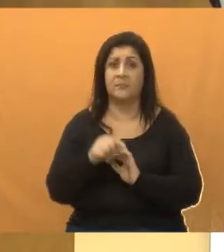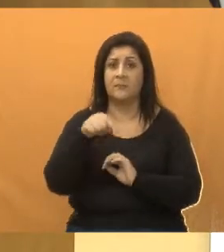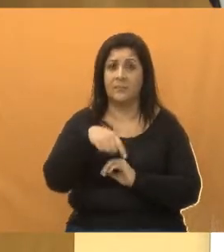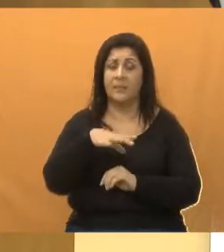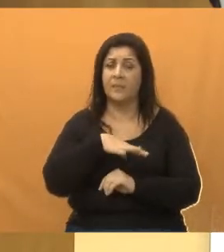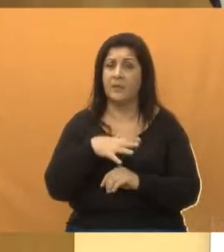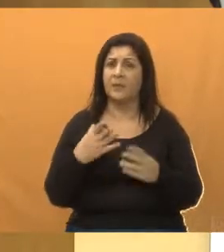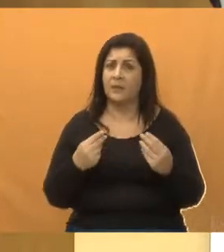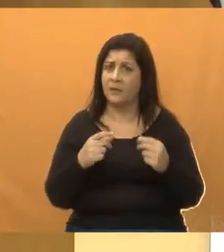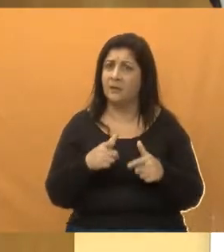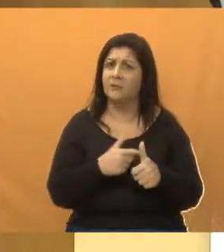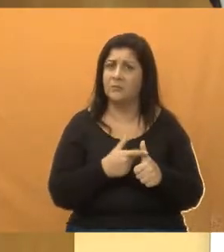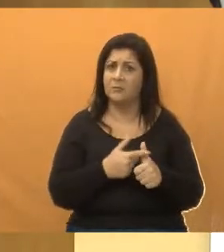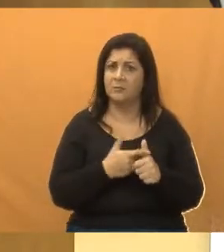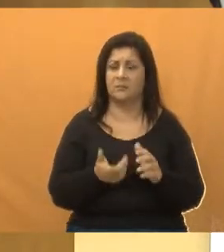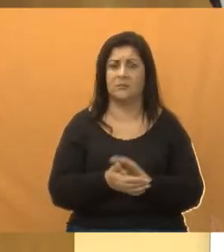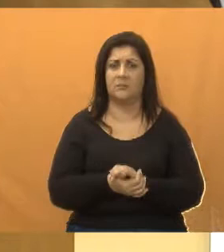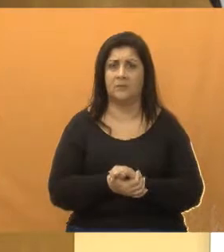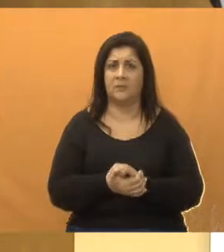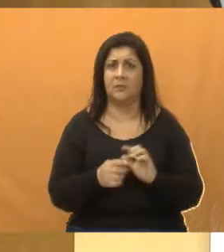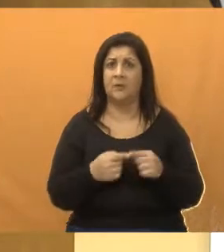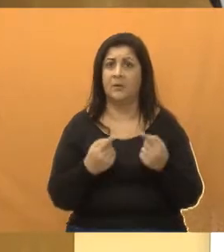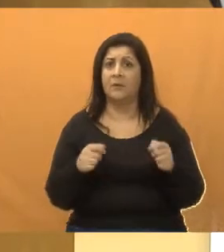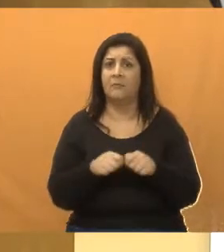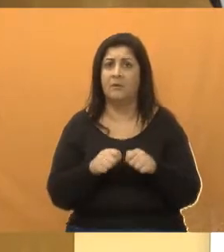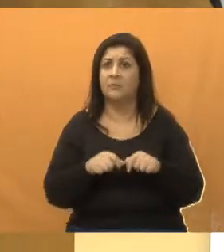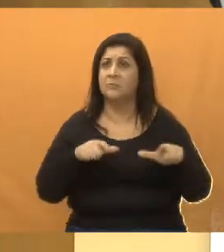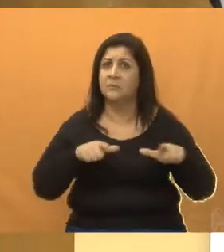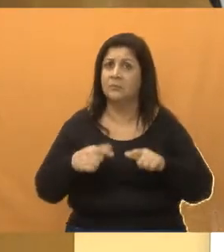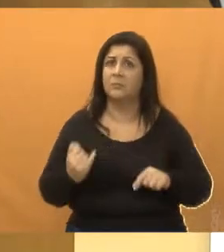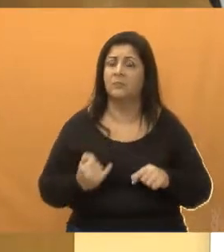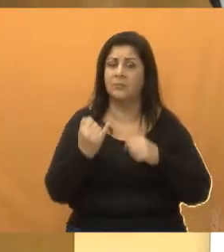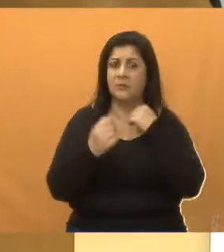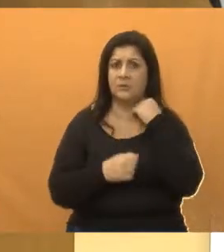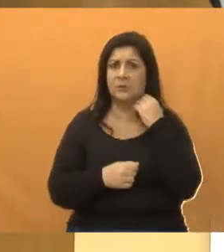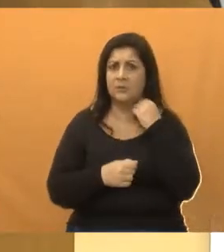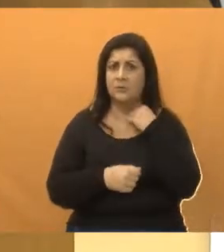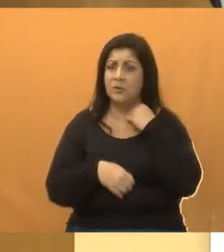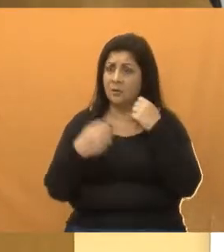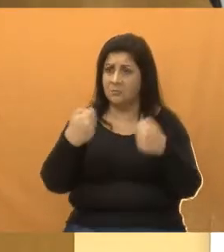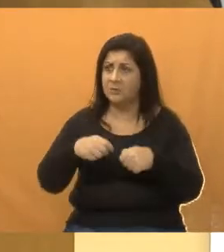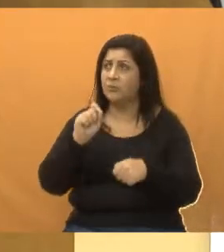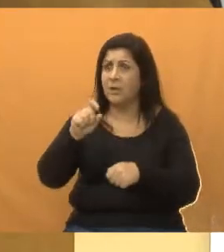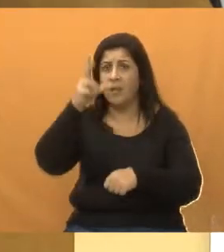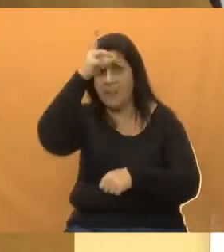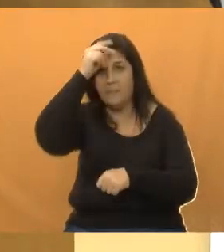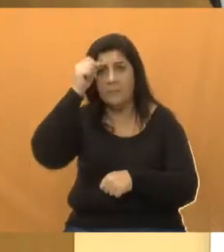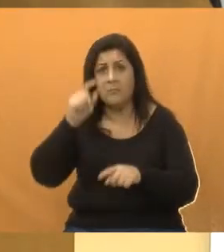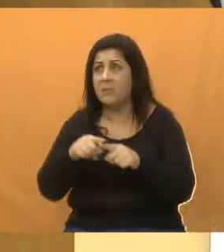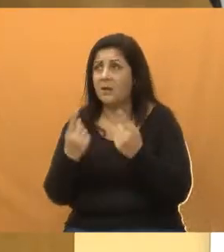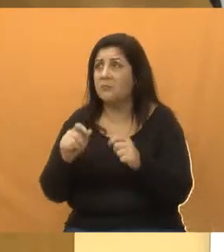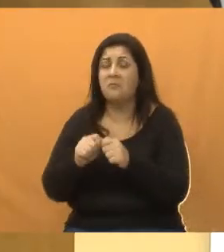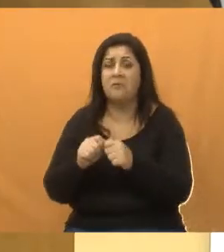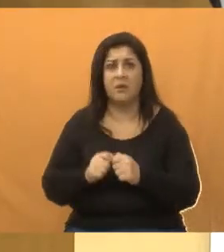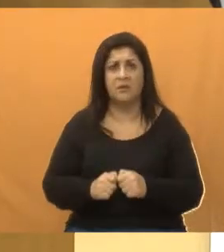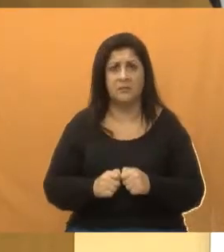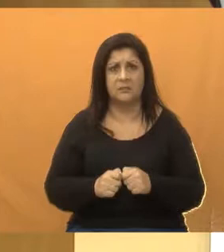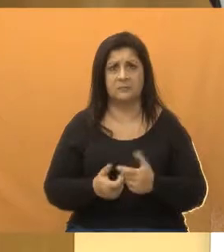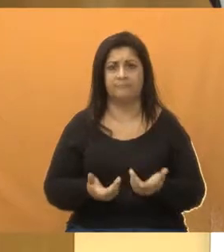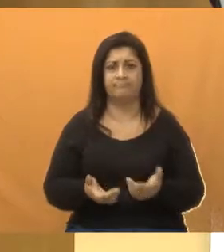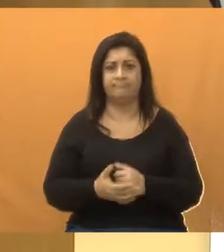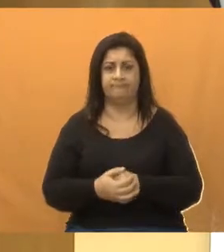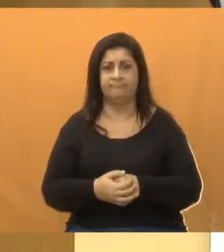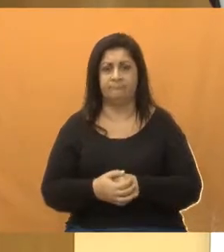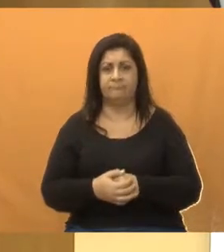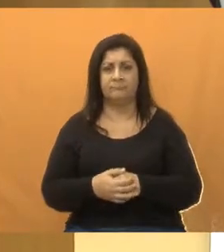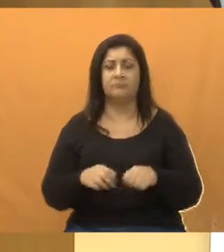tem muitas dívidas, e que prestam um trabalho que deveria ser prestado pelo município, e que não é feito isso. Então nós